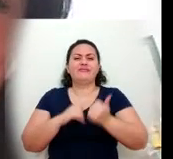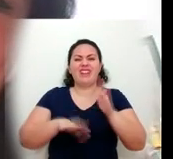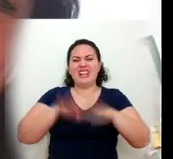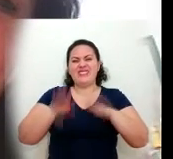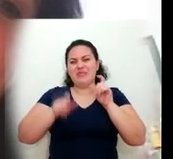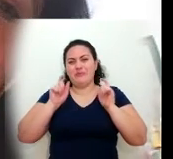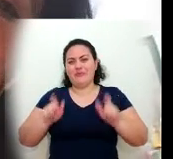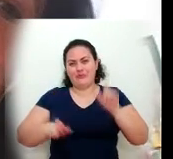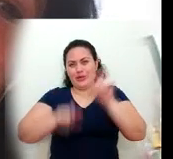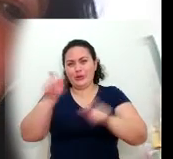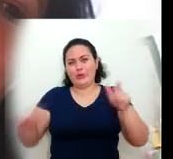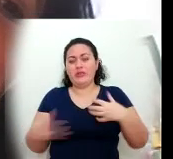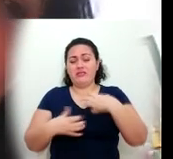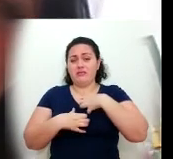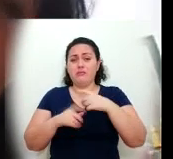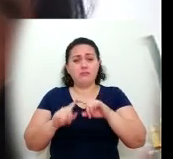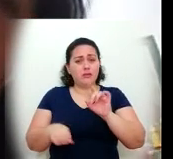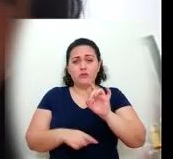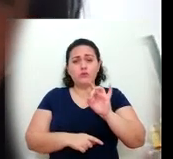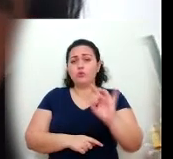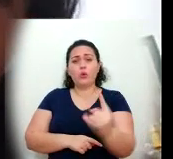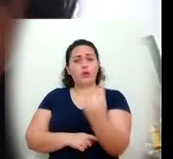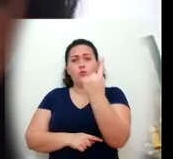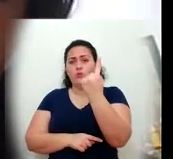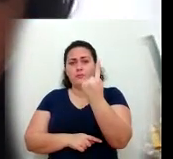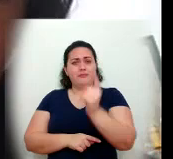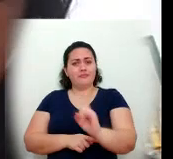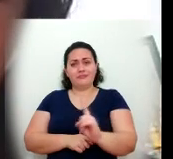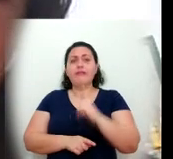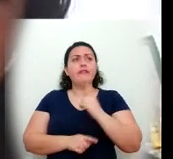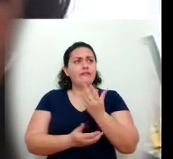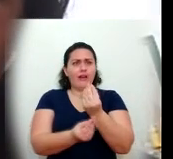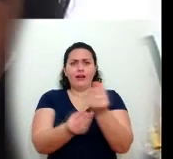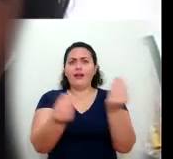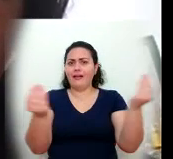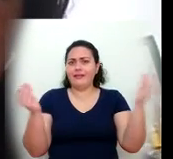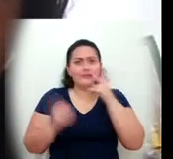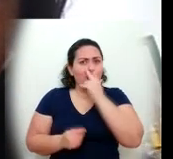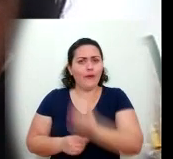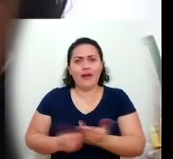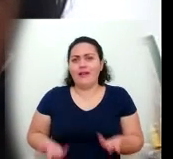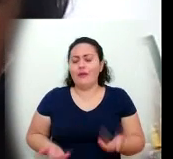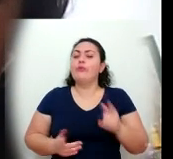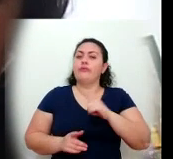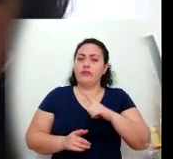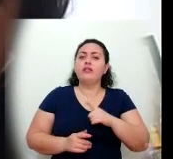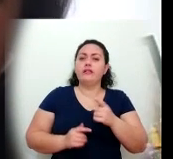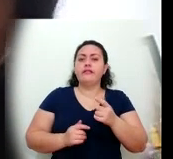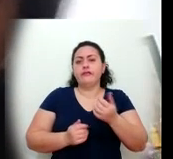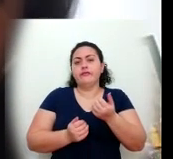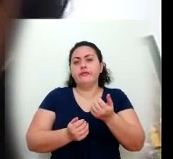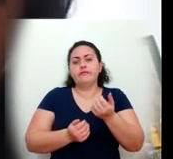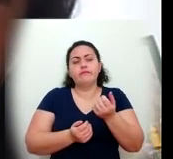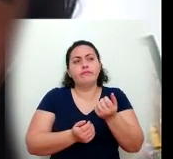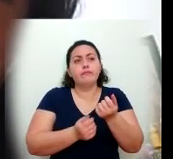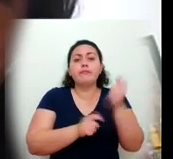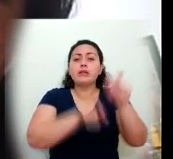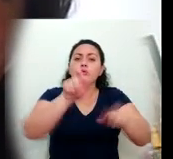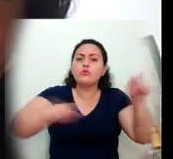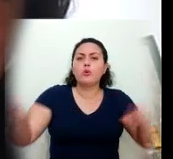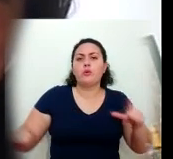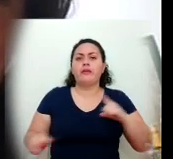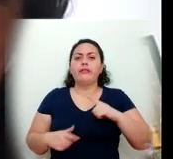e na verdade as pessoas não estão sozinhas nesse processo, né, eu acho que todo mundo tem um certo tédio, assim, que,